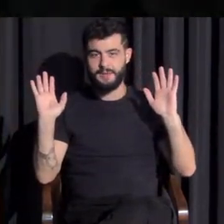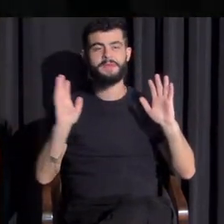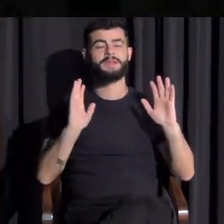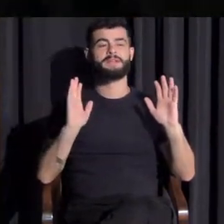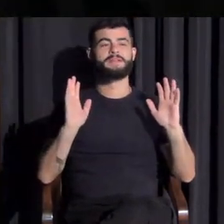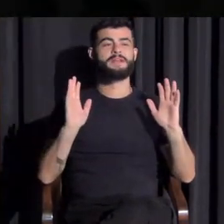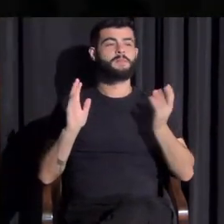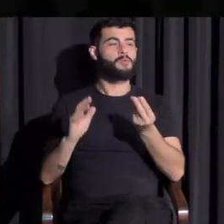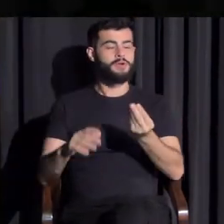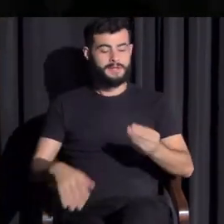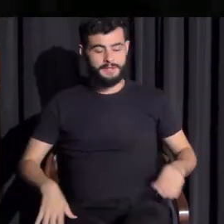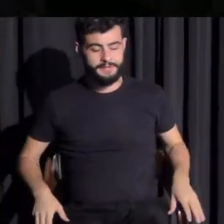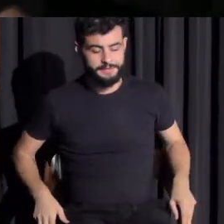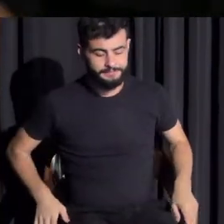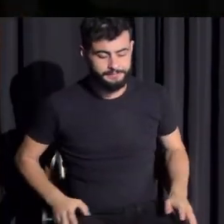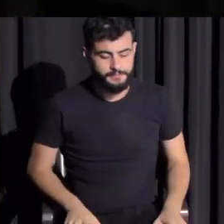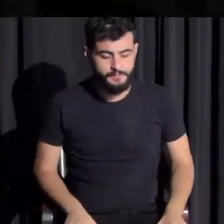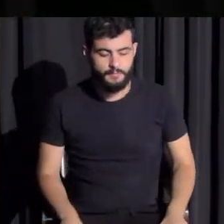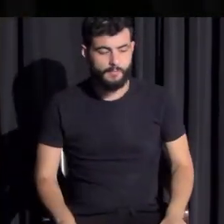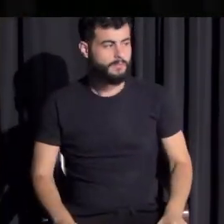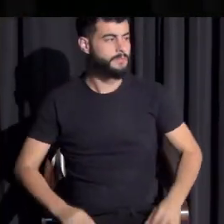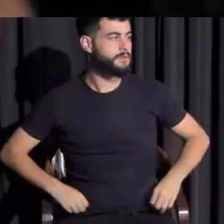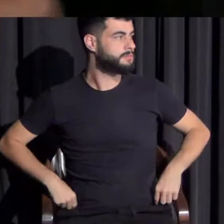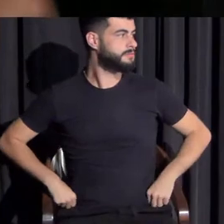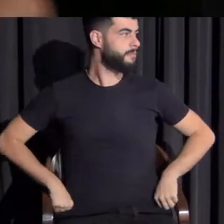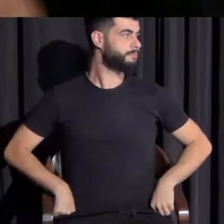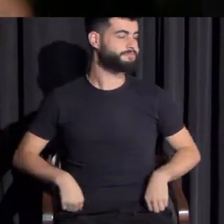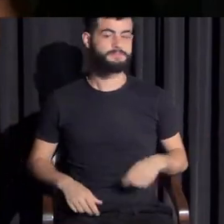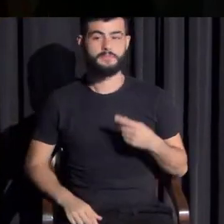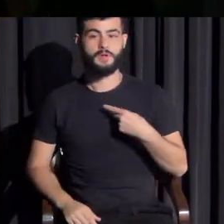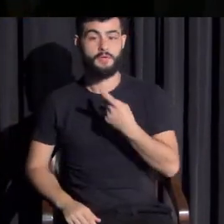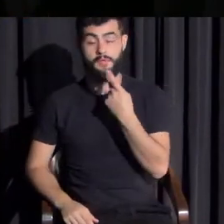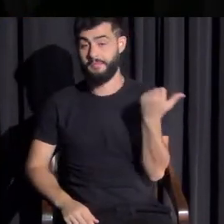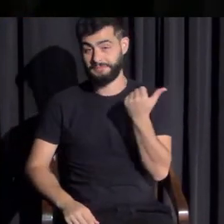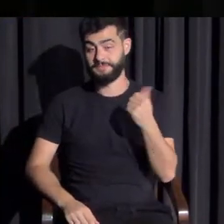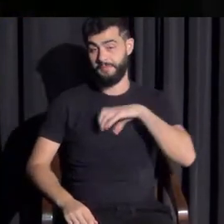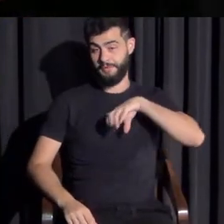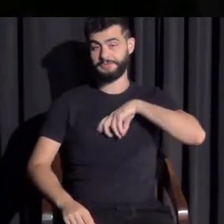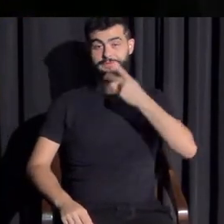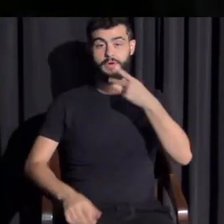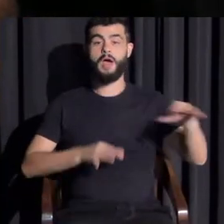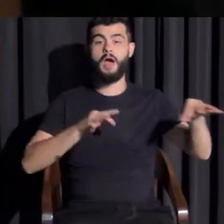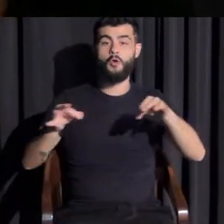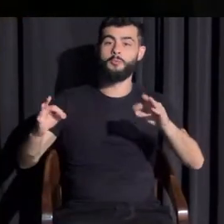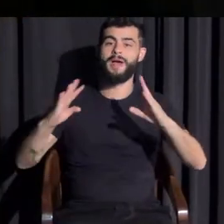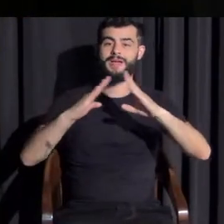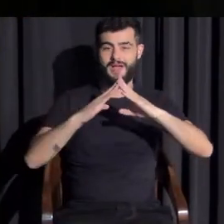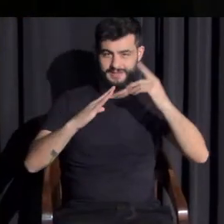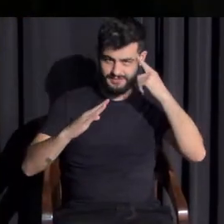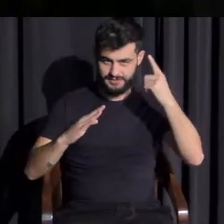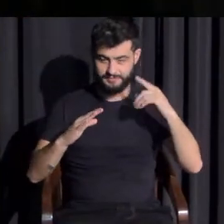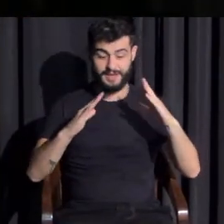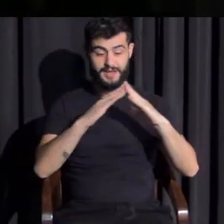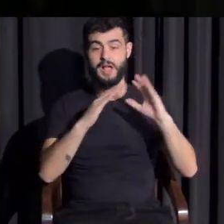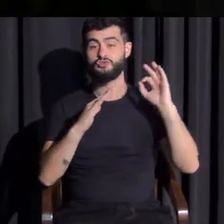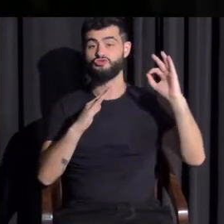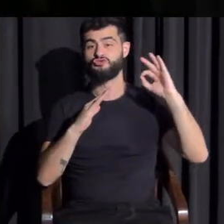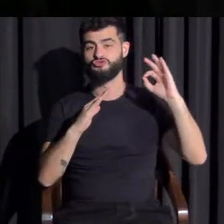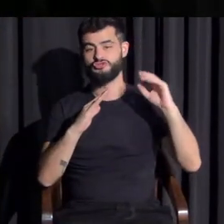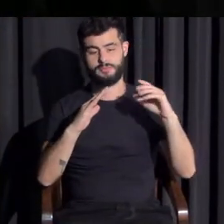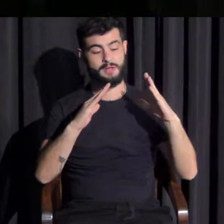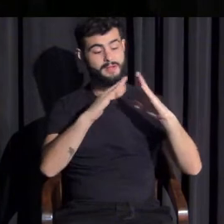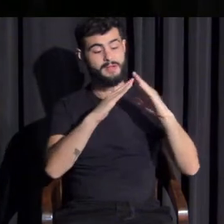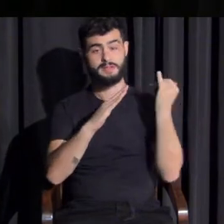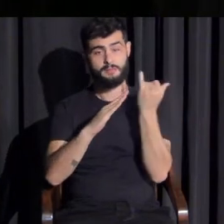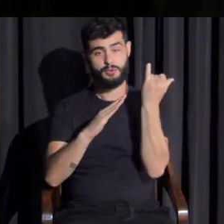é um tema forte, né, para essa mesa, é um tema caro, é essa mesa. E aí, antes de a gente começar, a